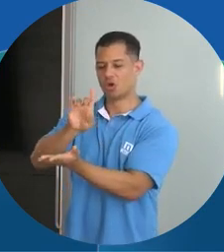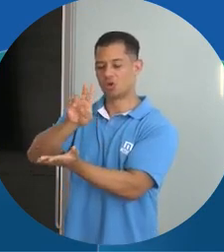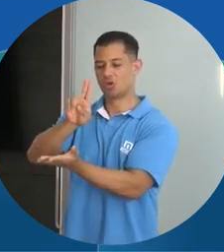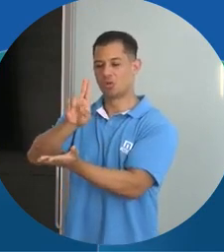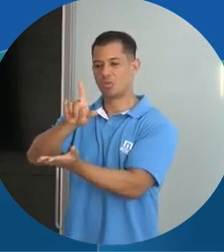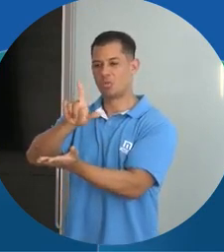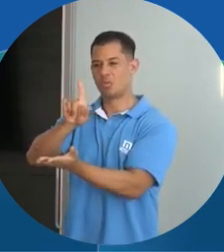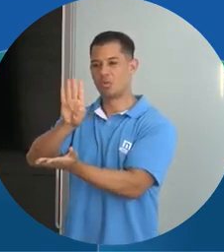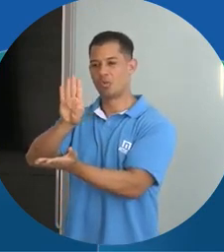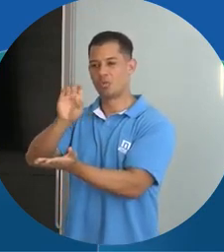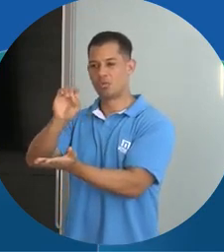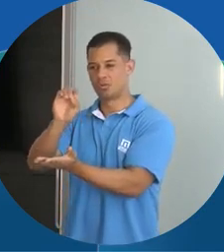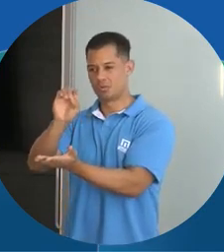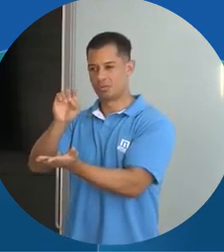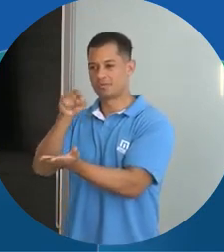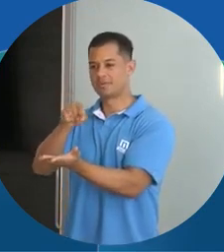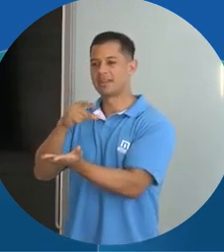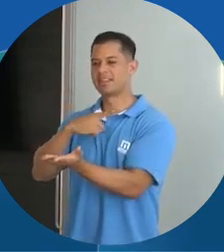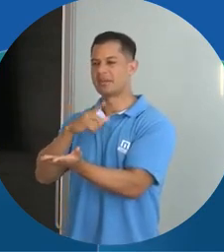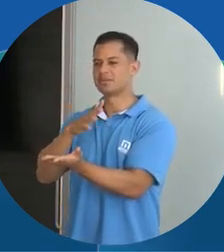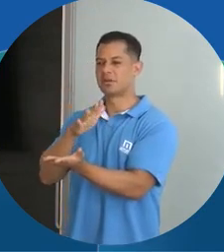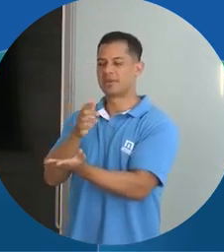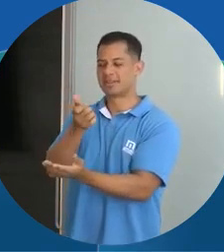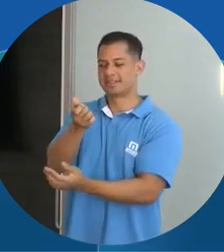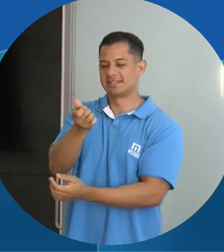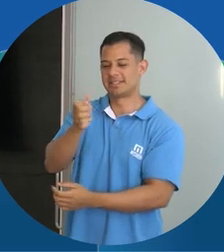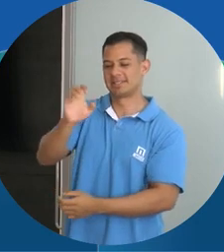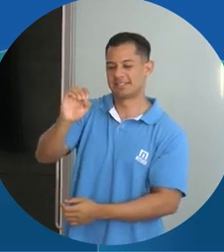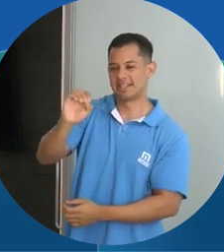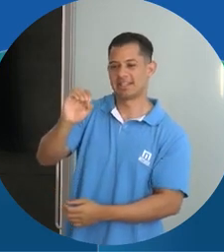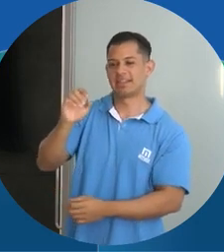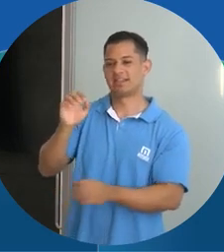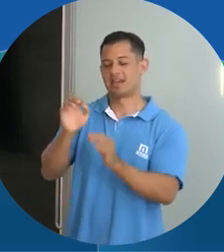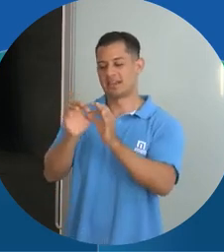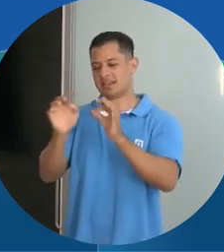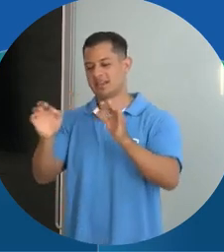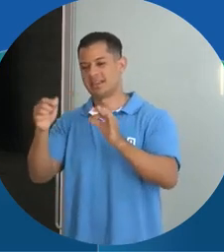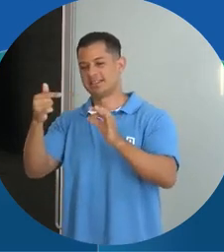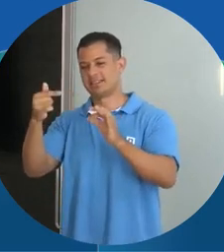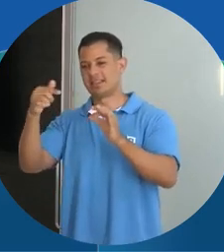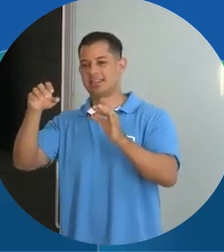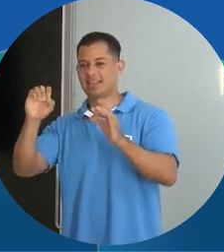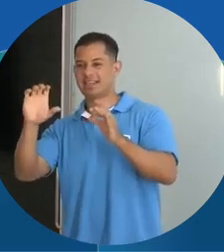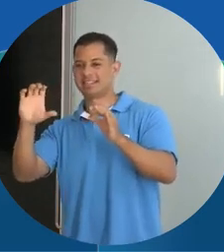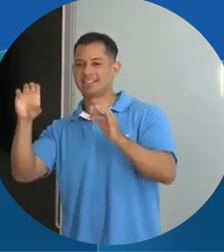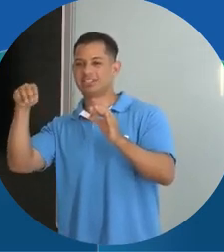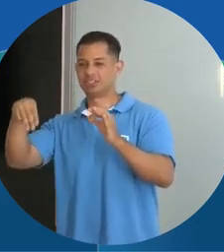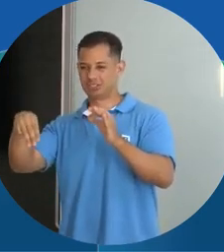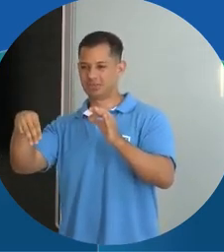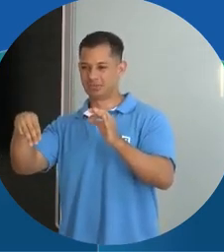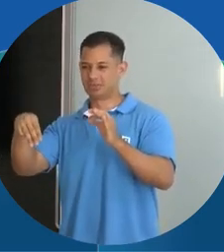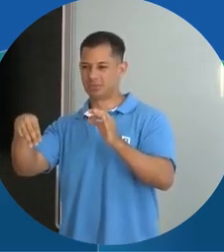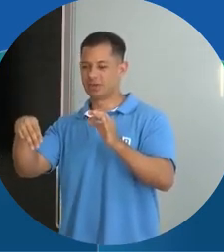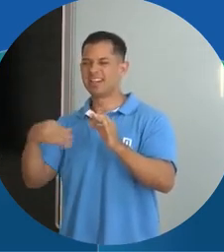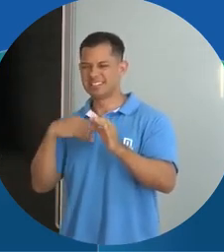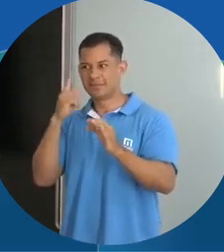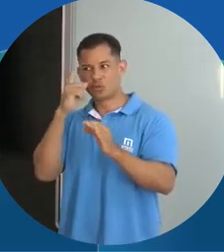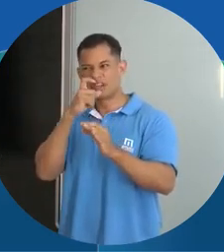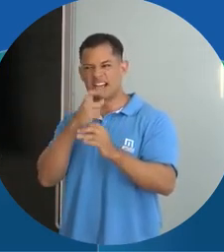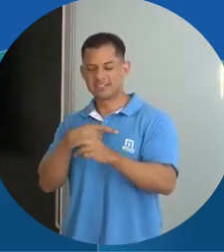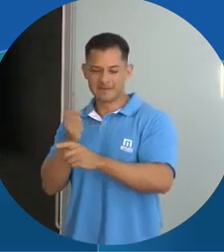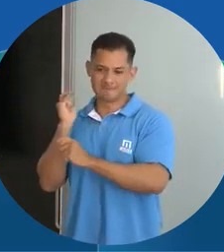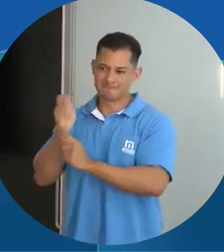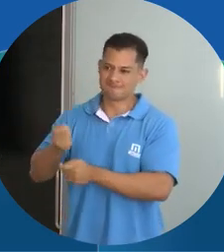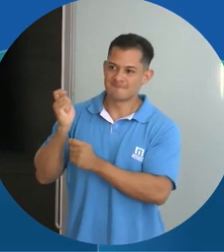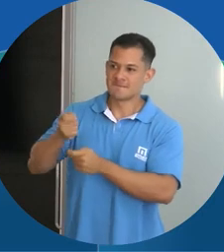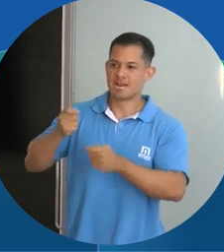assim, de 60, 70 centímetros, até deu uma dificuldade para arrasar, para quebrar isso, porque a demolição